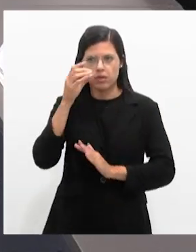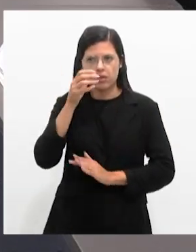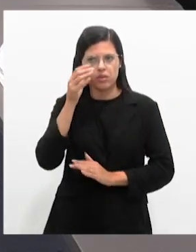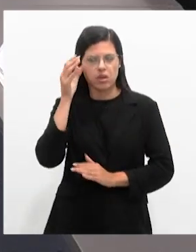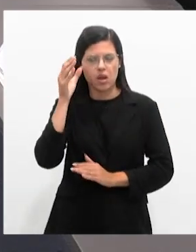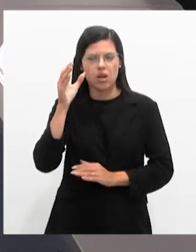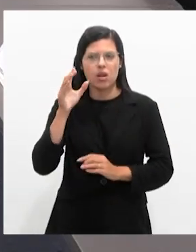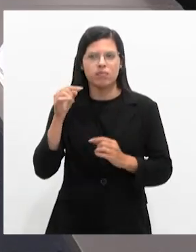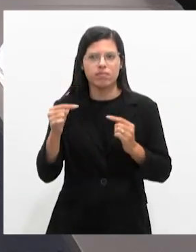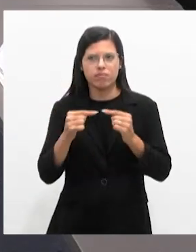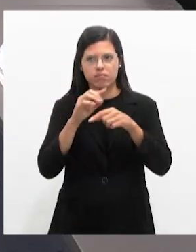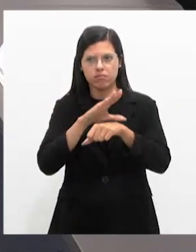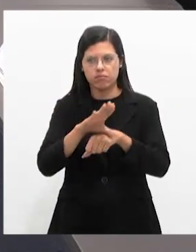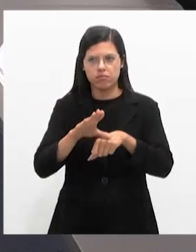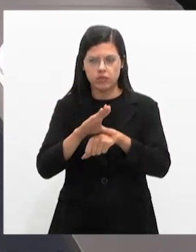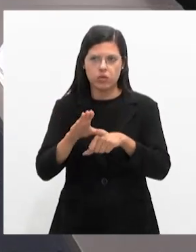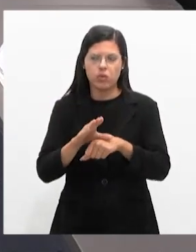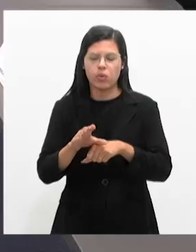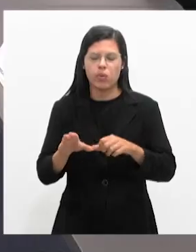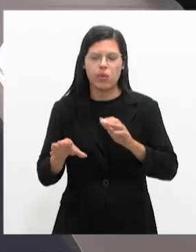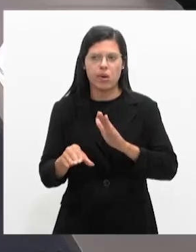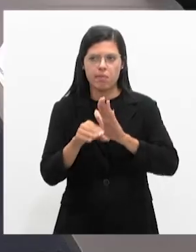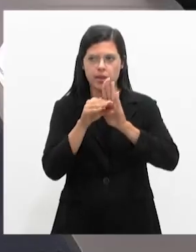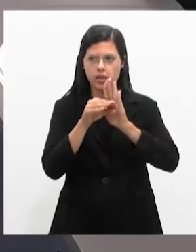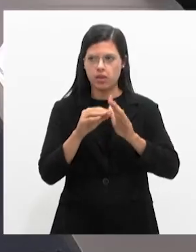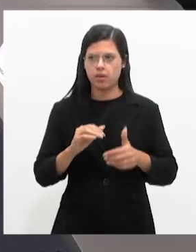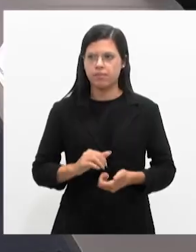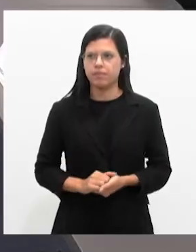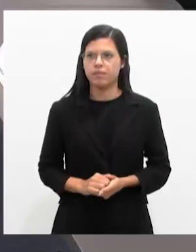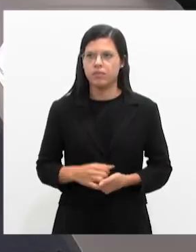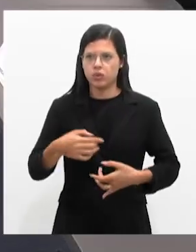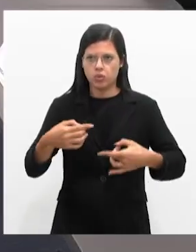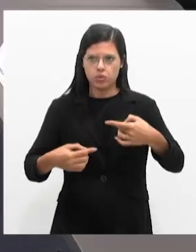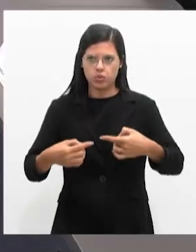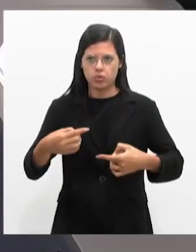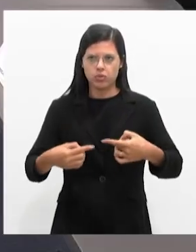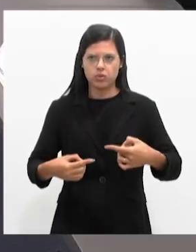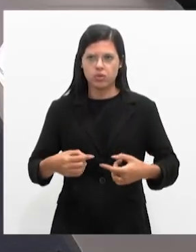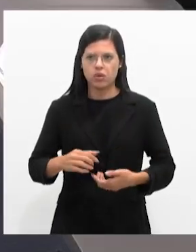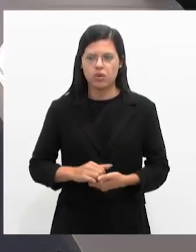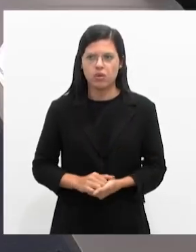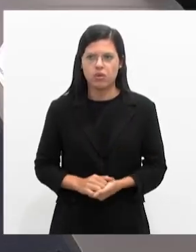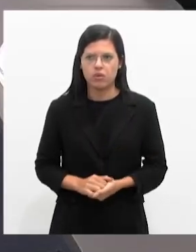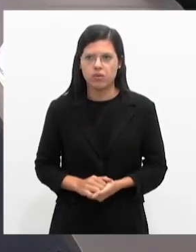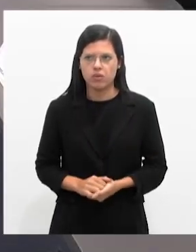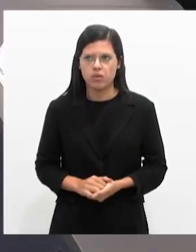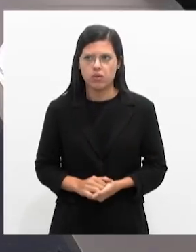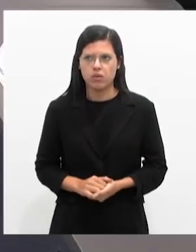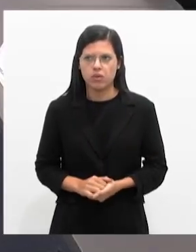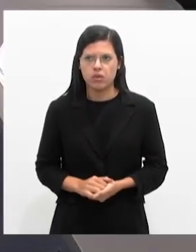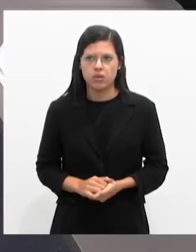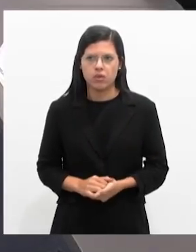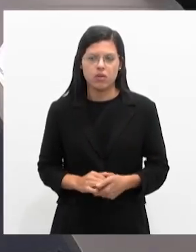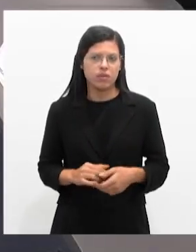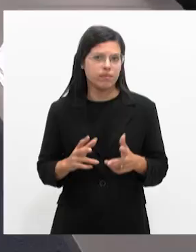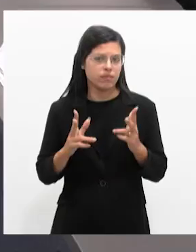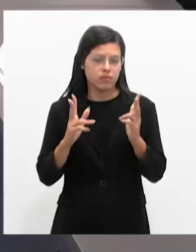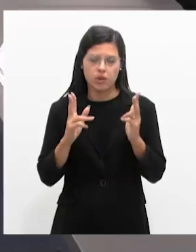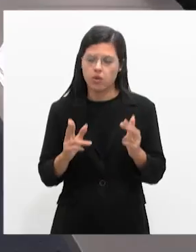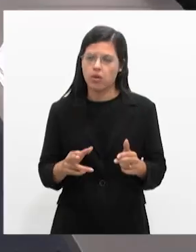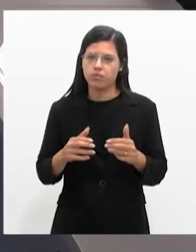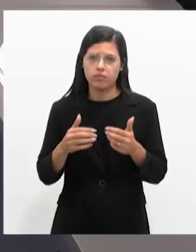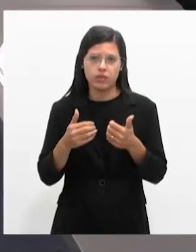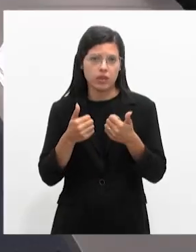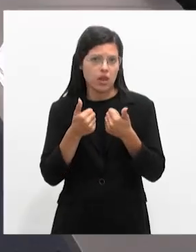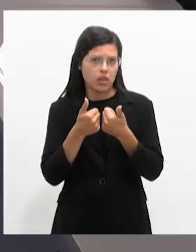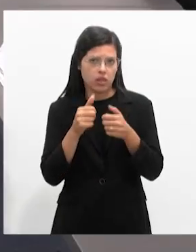pela constitucionalidade com emendas. Em discussão. É a mesma coisa, né? É questão municipal. Transporte público